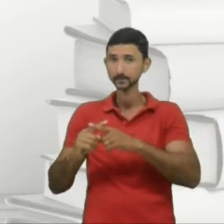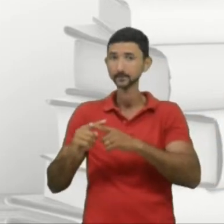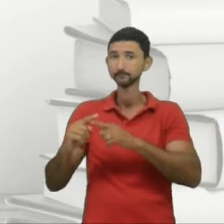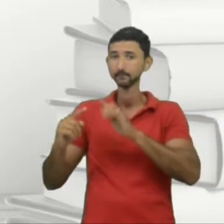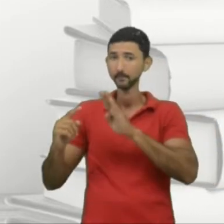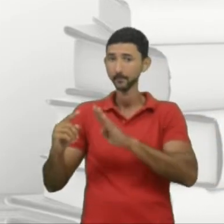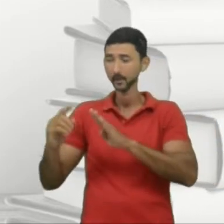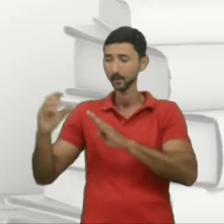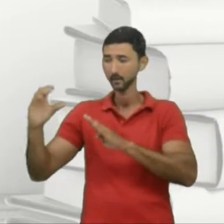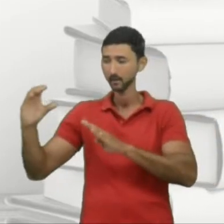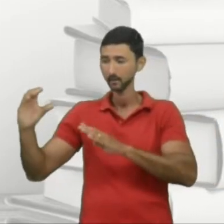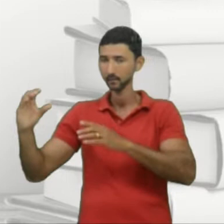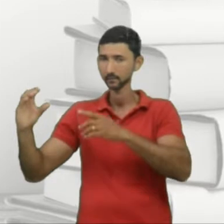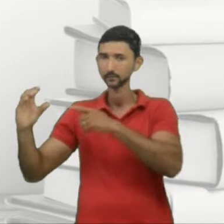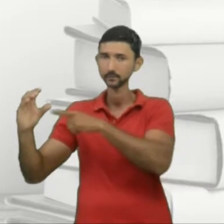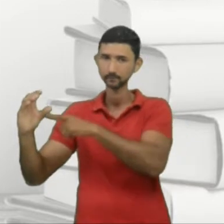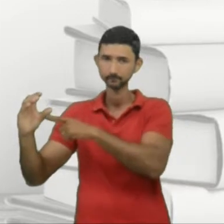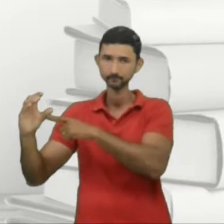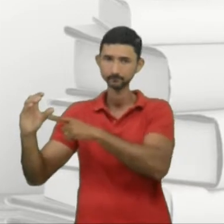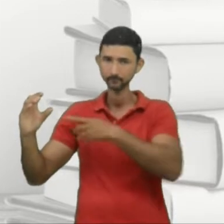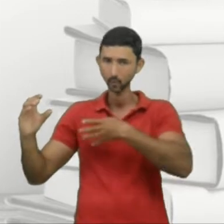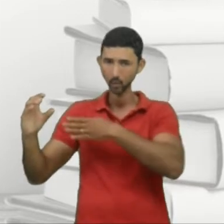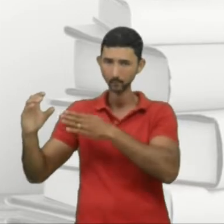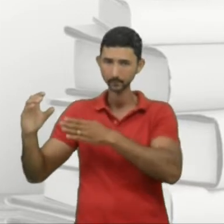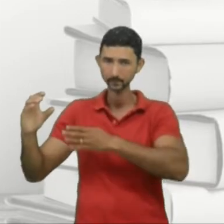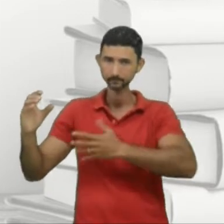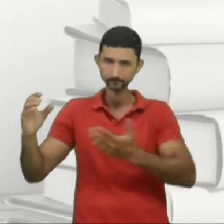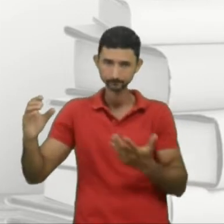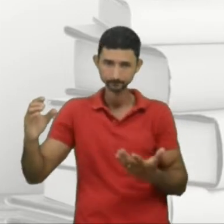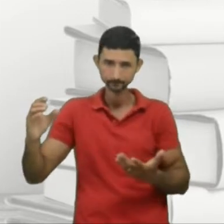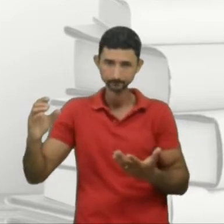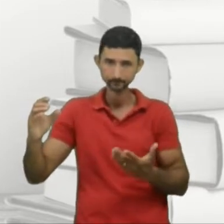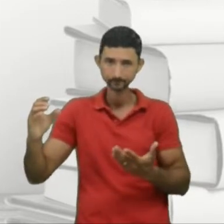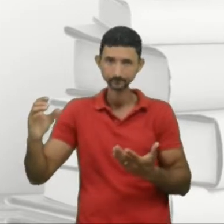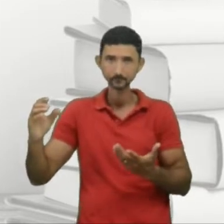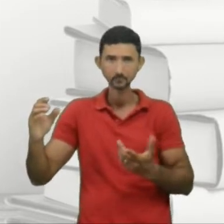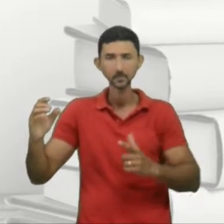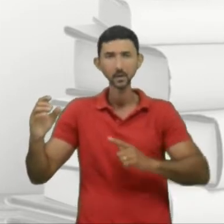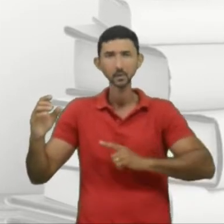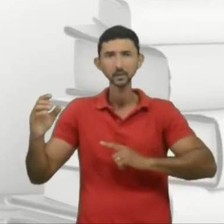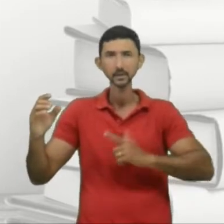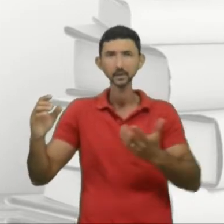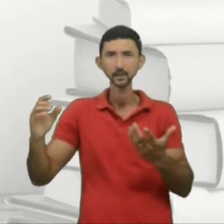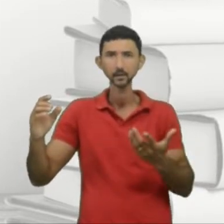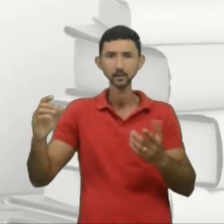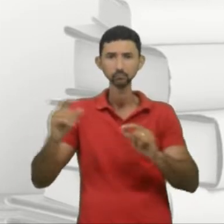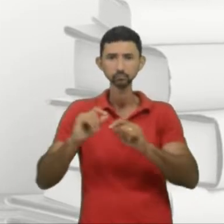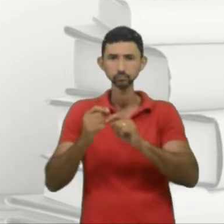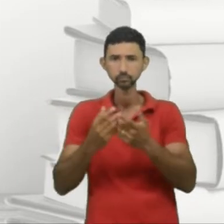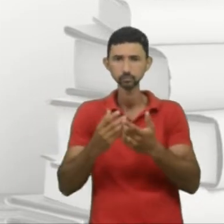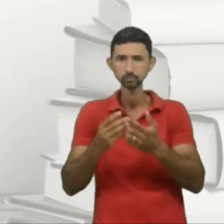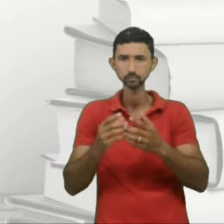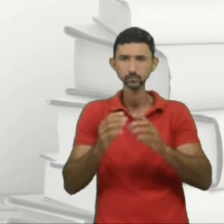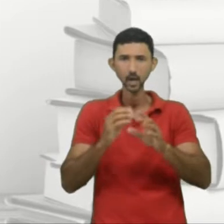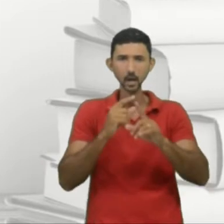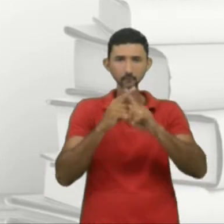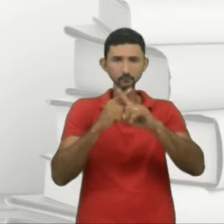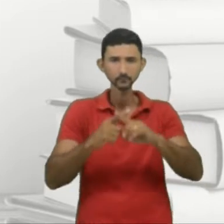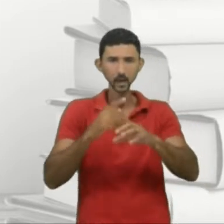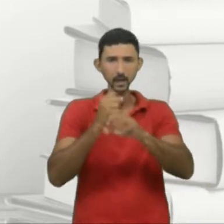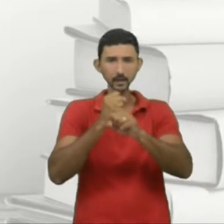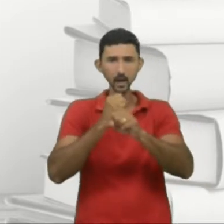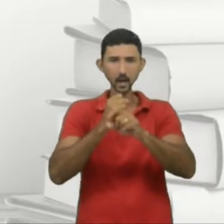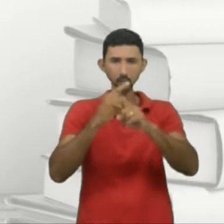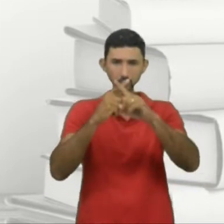B até a cidade C, certo? Então, você teria aí a aplicação do princípio fundamental da